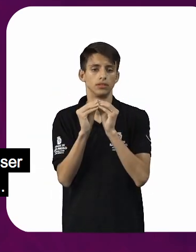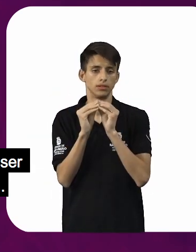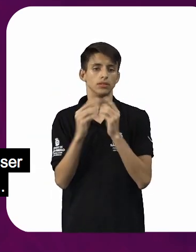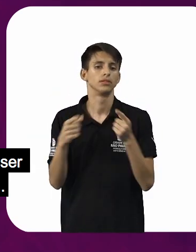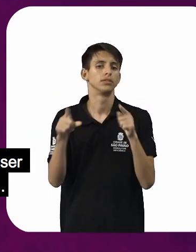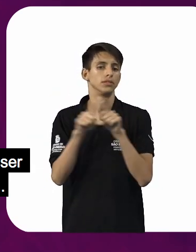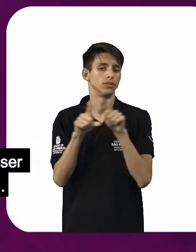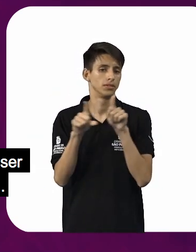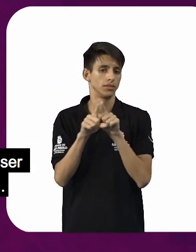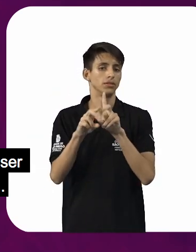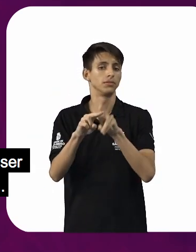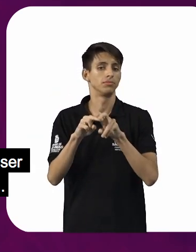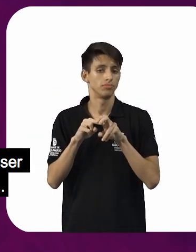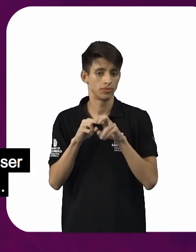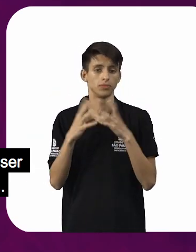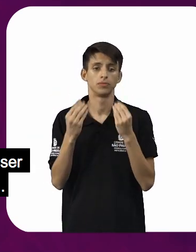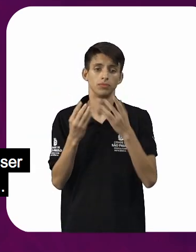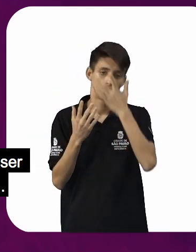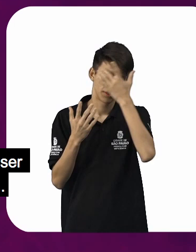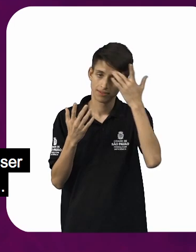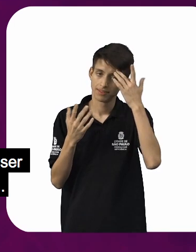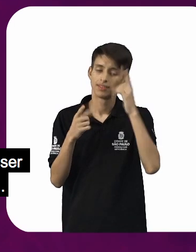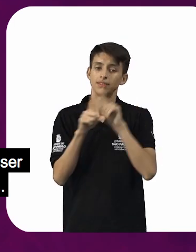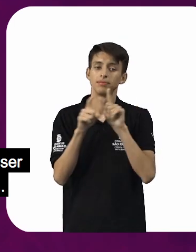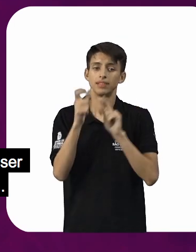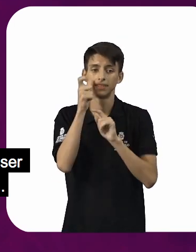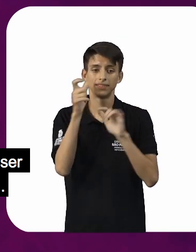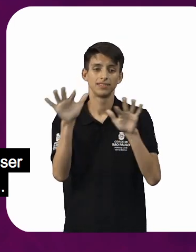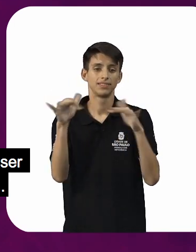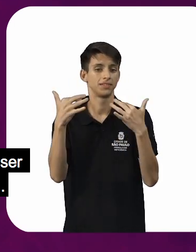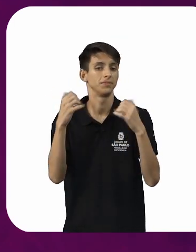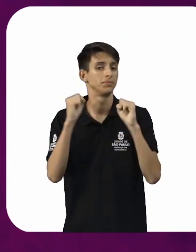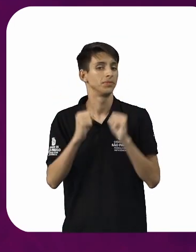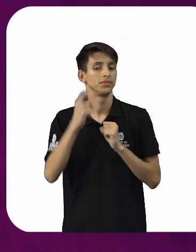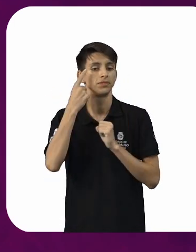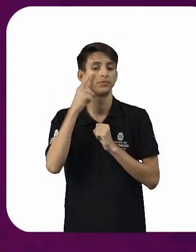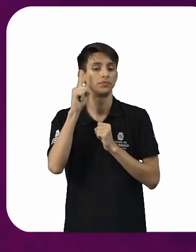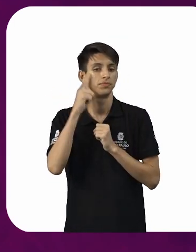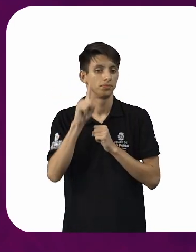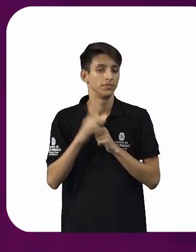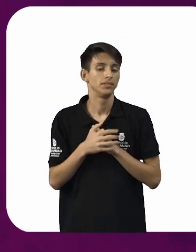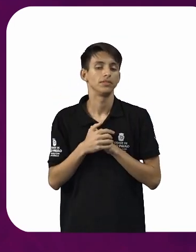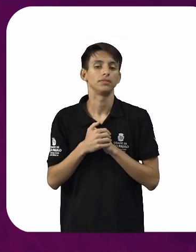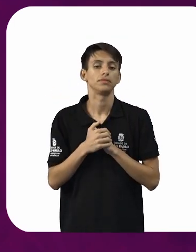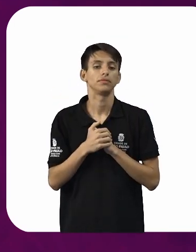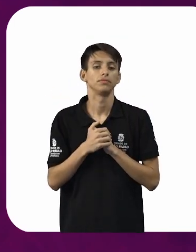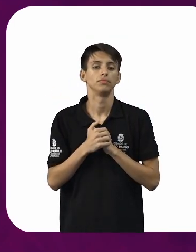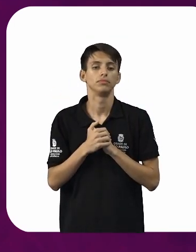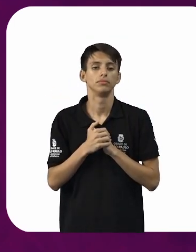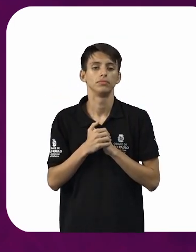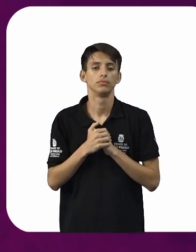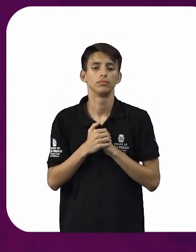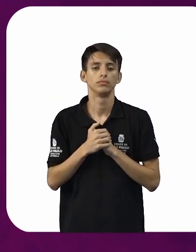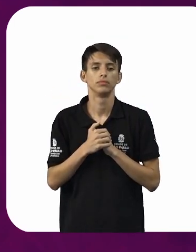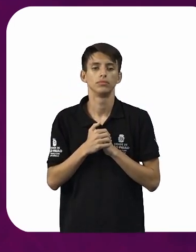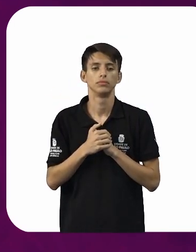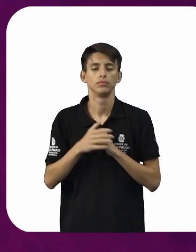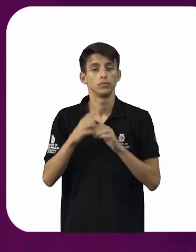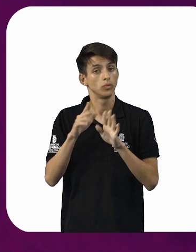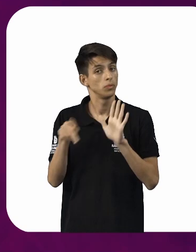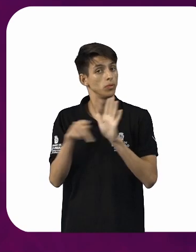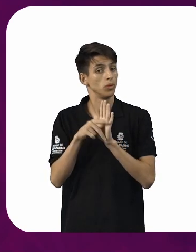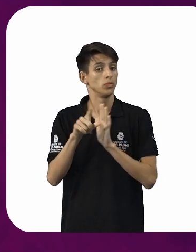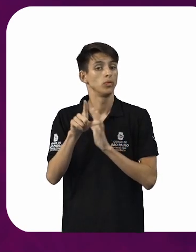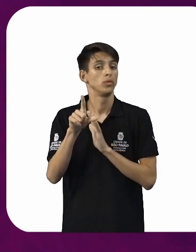didática também, porque muita gente, acho que da audiência, né, pode ficar... a questão de